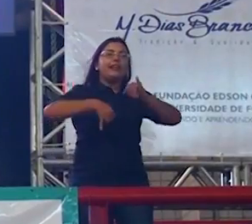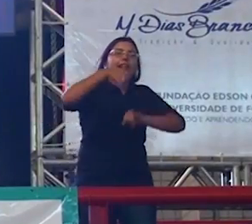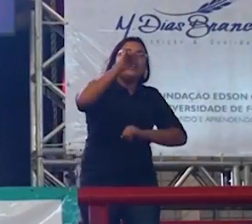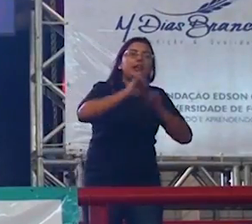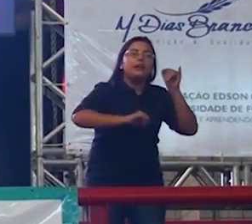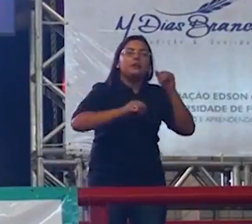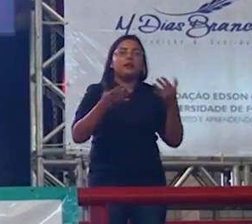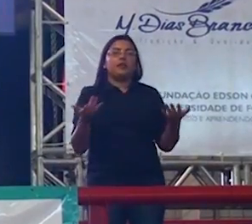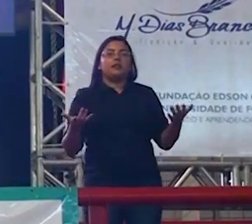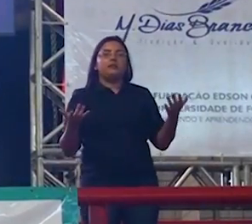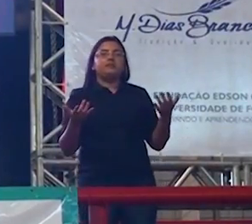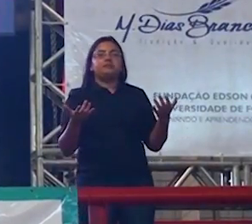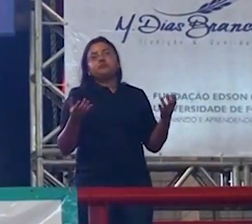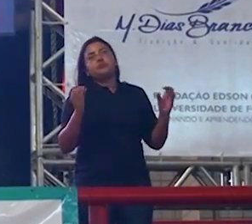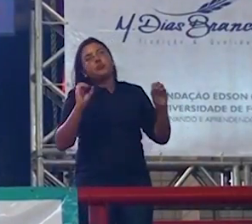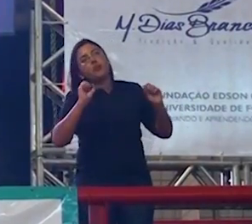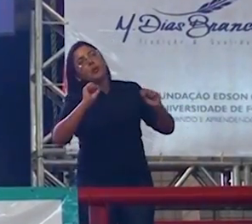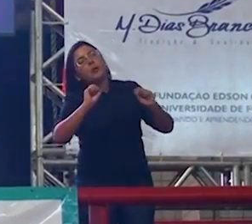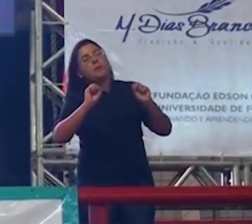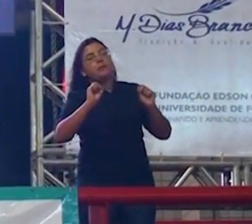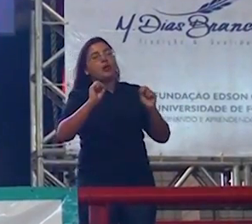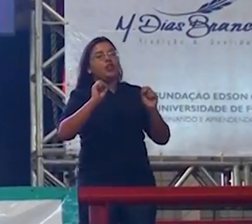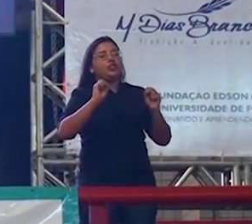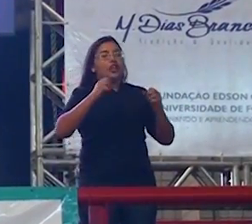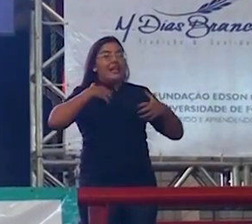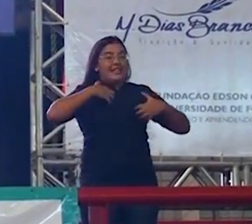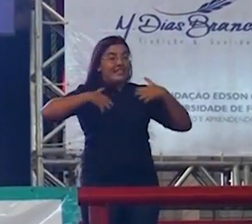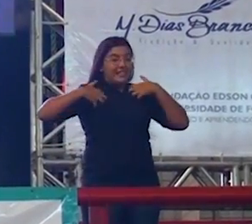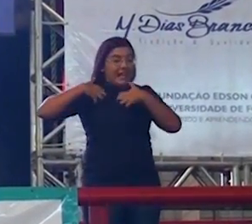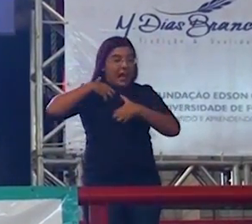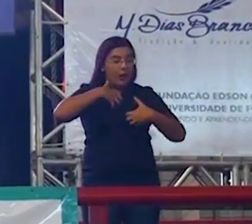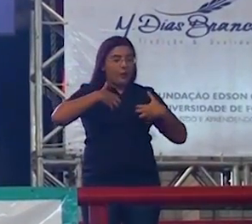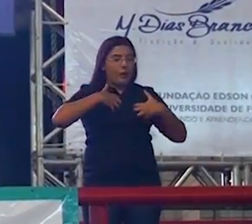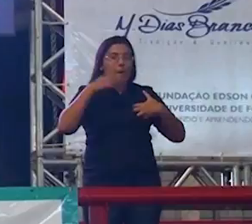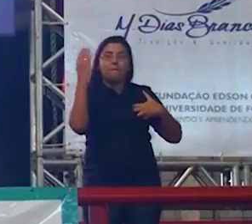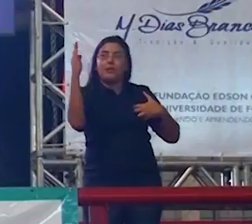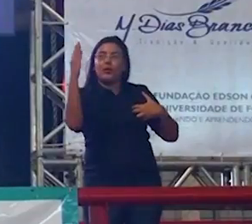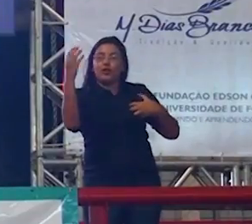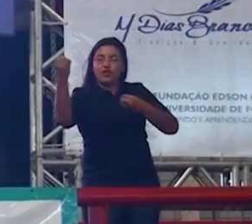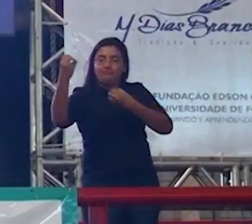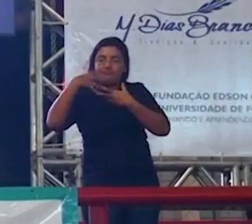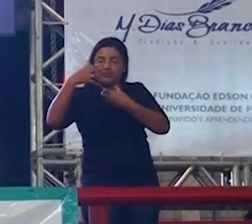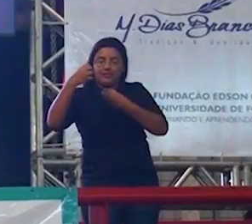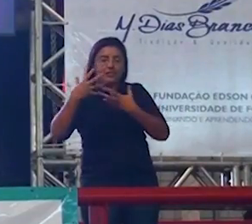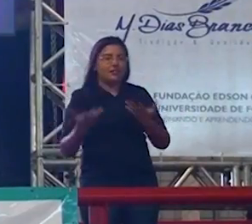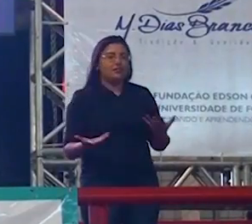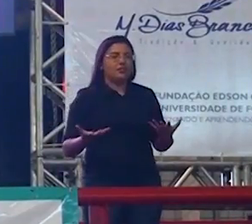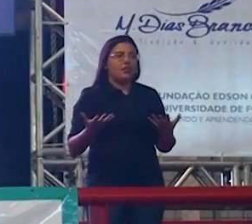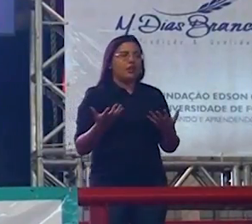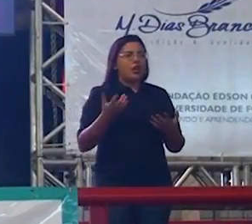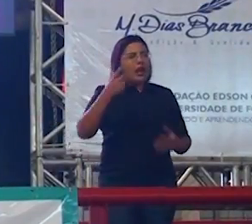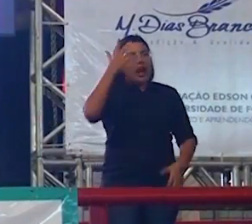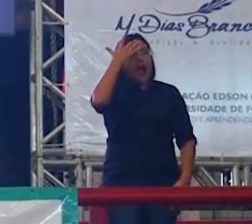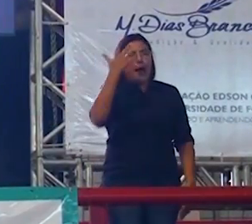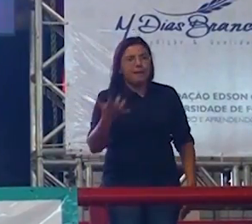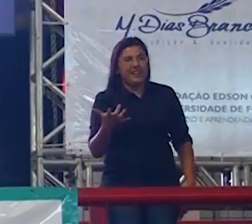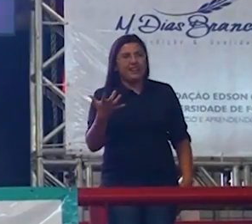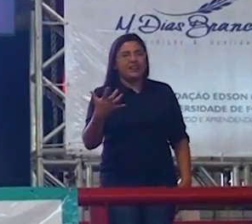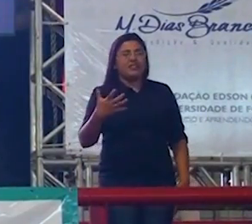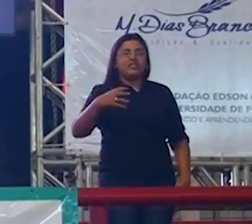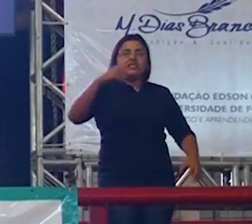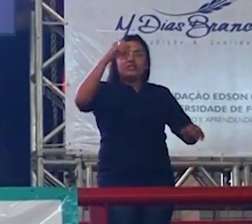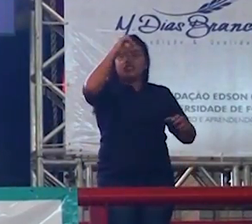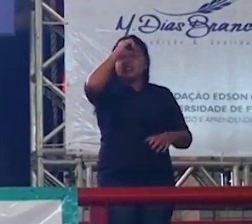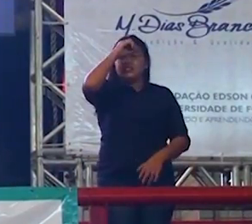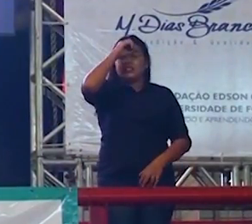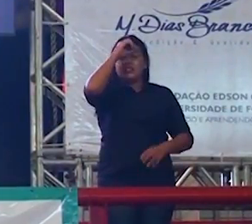ele deleta as fases de divisão celular que o professor de biologia ensinou. Aí por isso que no outro dia você acha que não sabe mais quase de